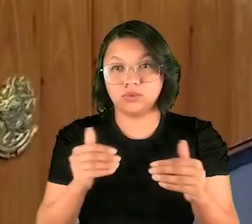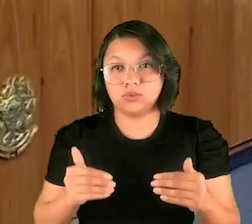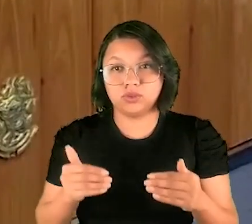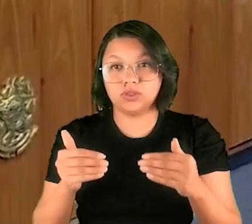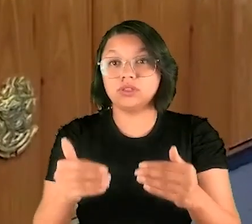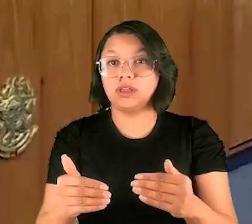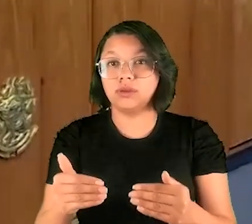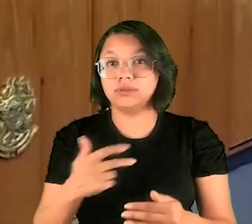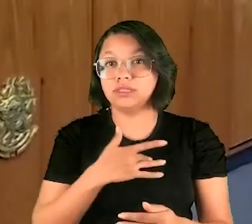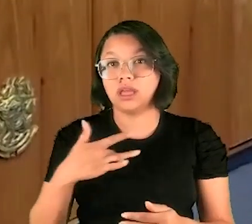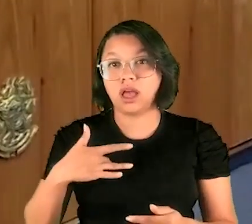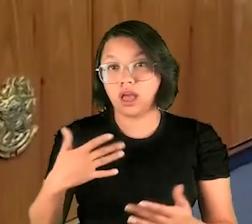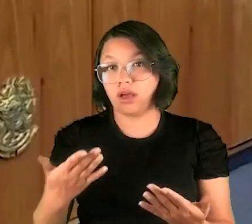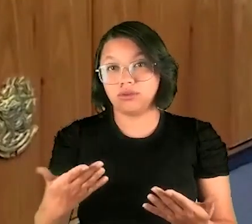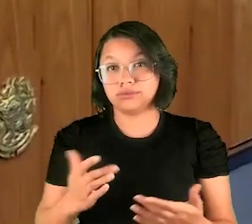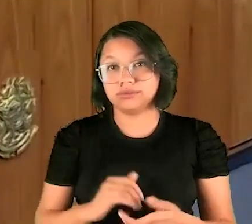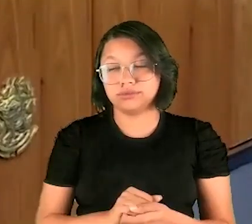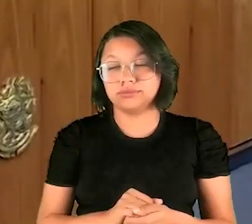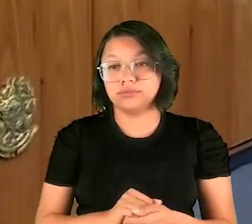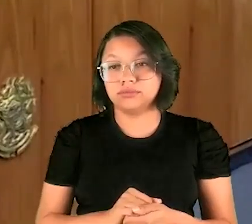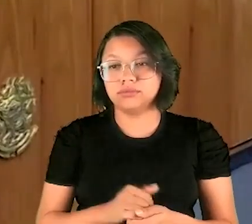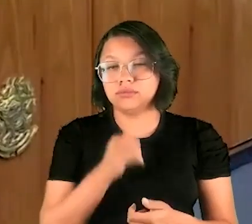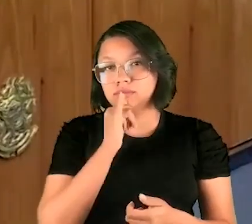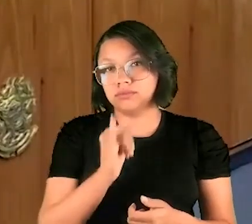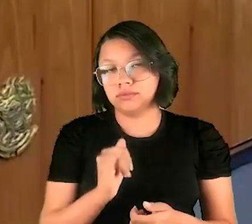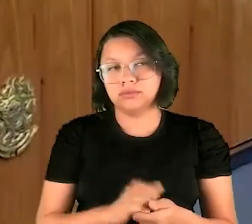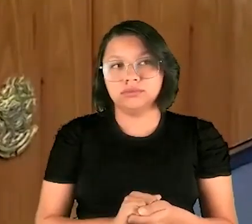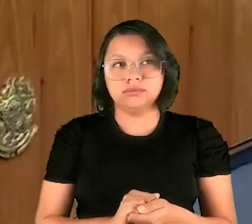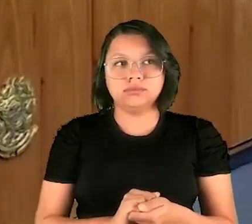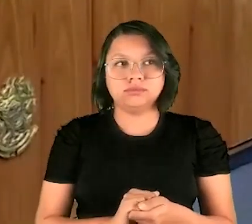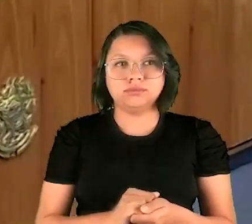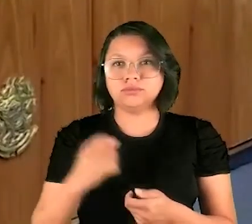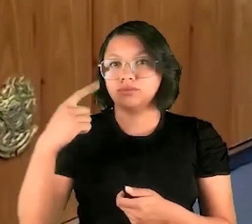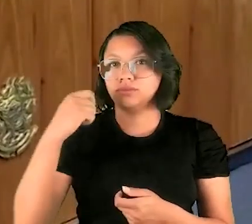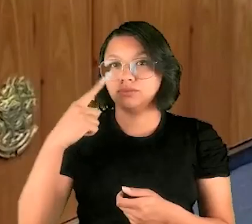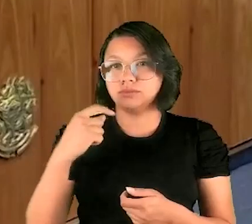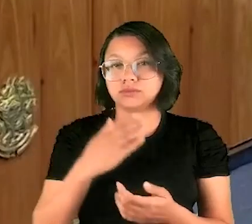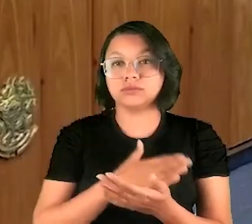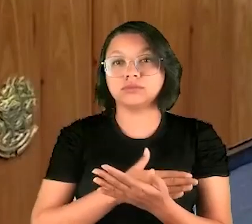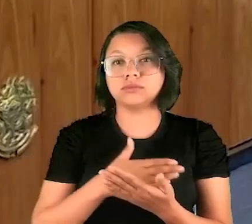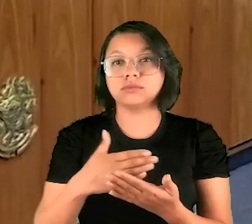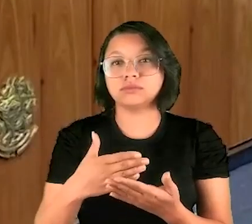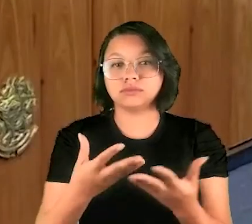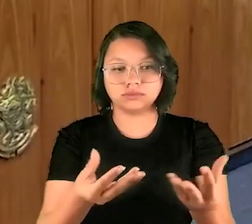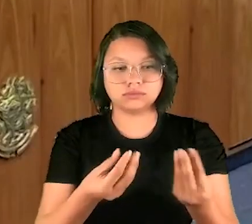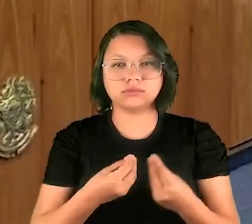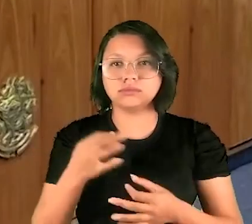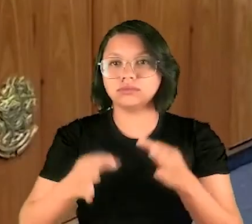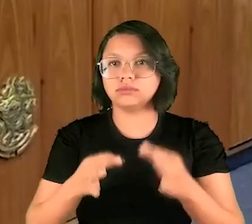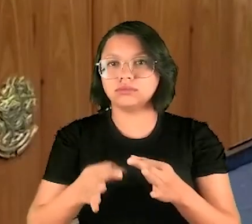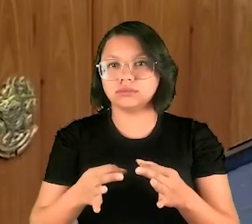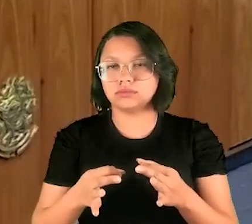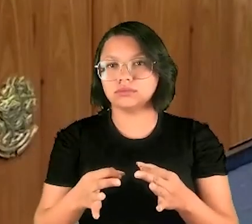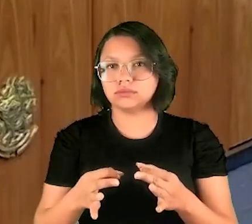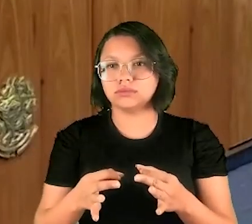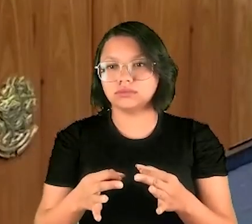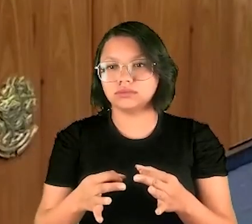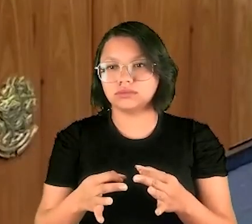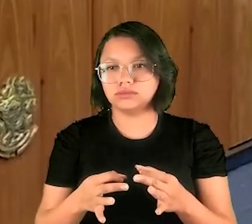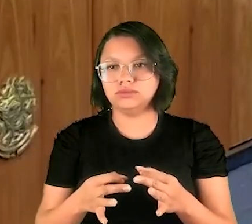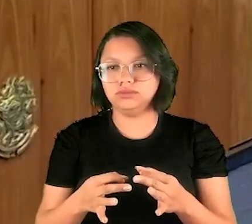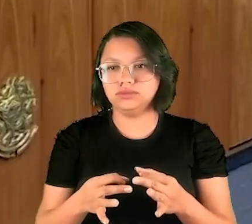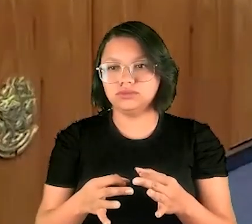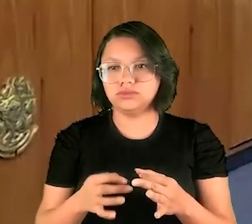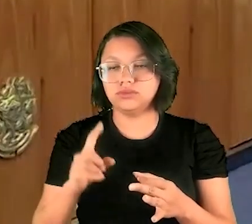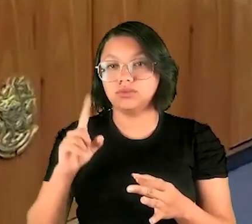Saúde, porque, por exemplo, uma medicação que vocês vão começar a receber na magistratura em breve vão ser